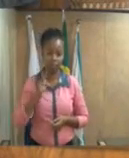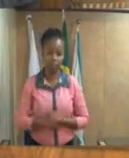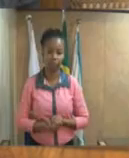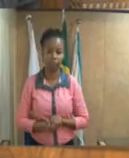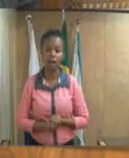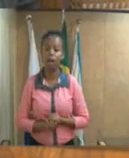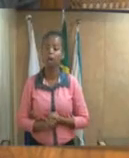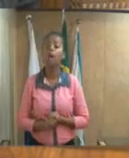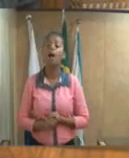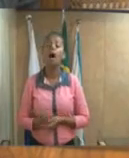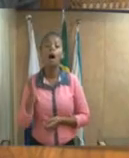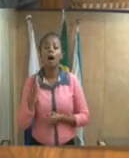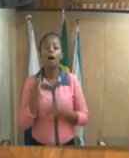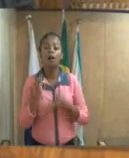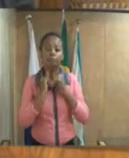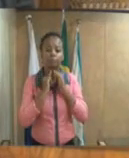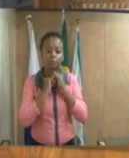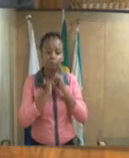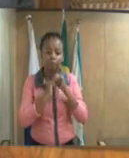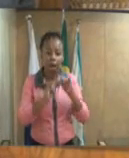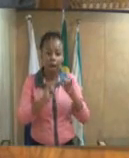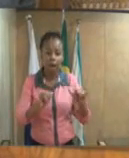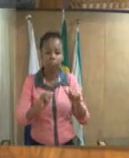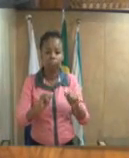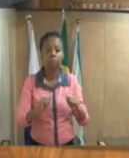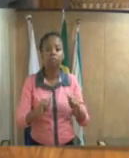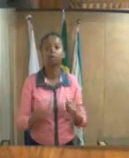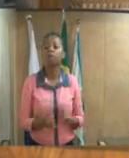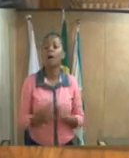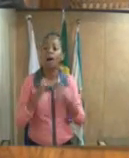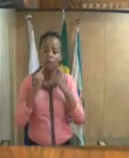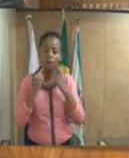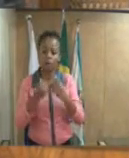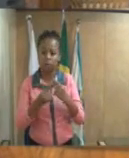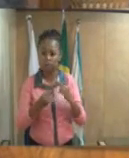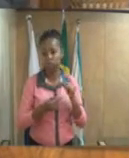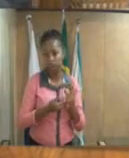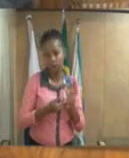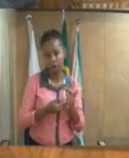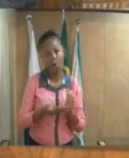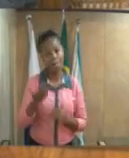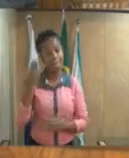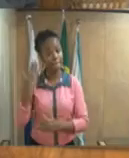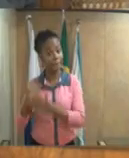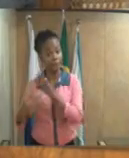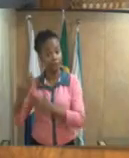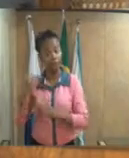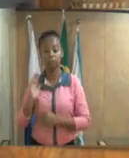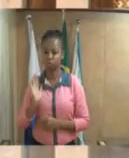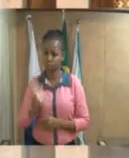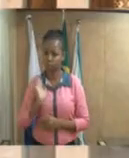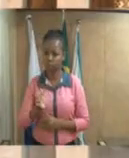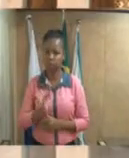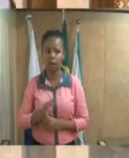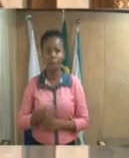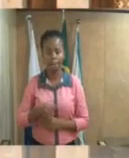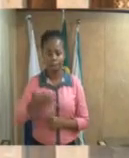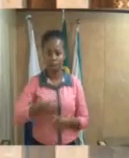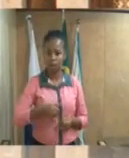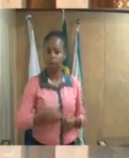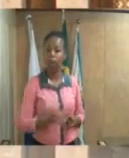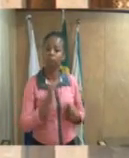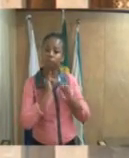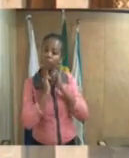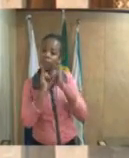que, sessão passada, encaminhei o pedido à CCJ